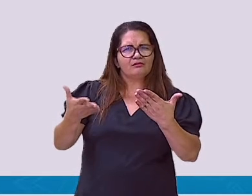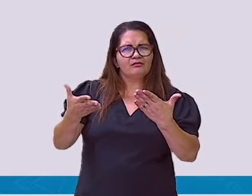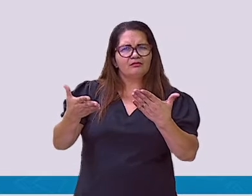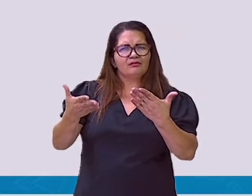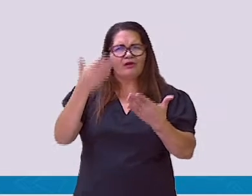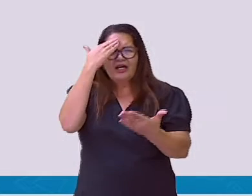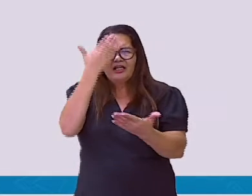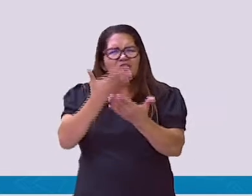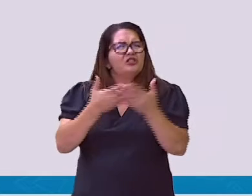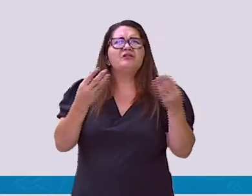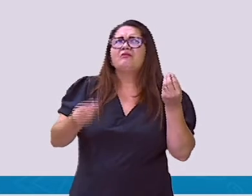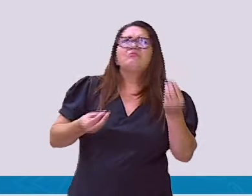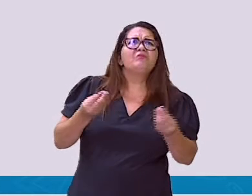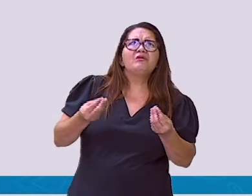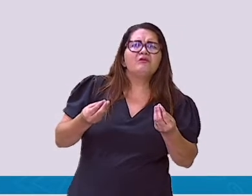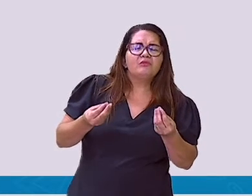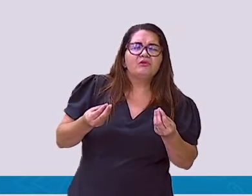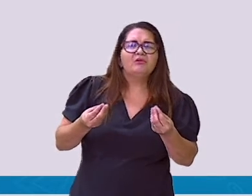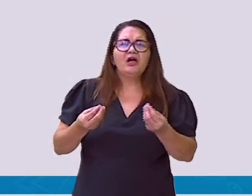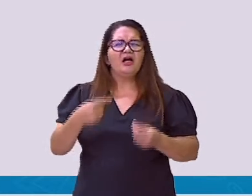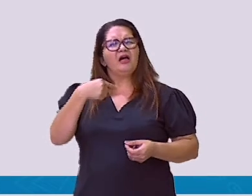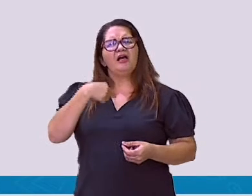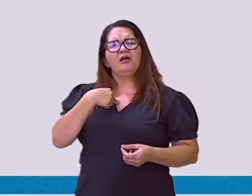aqui, a Europa está aqui, ó.